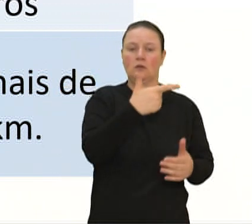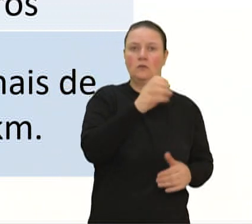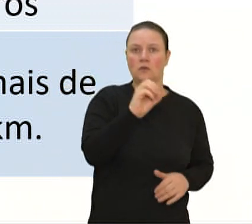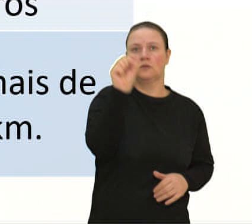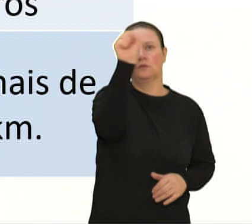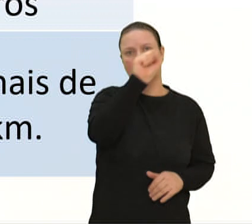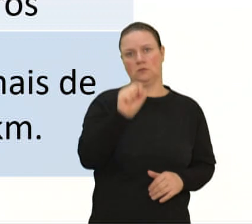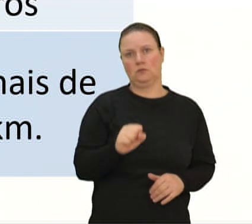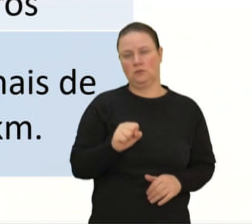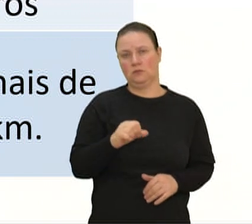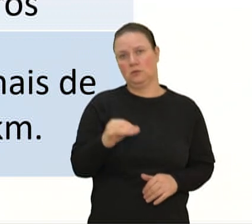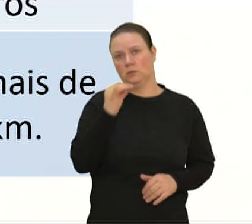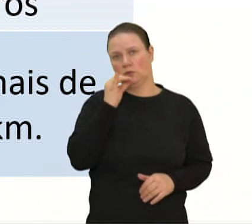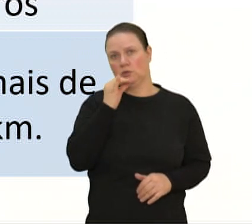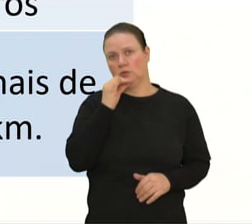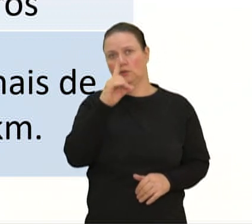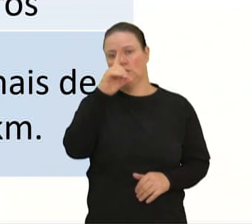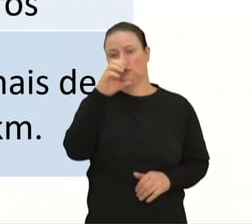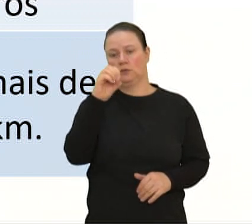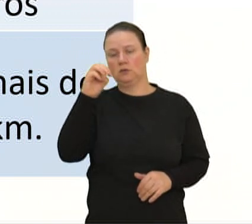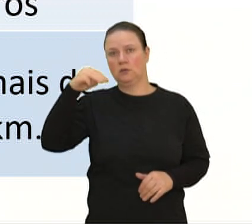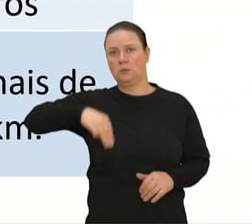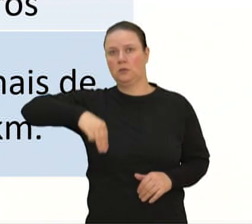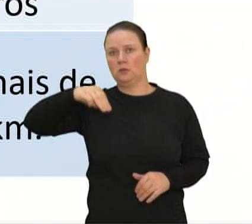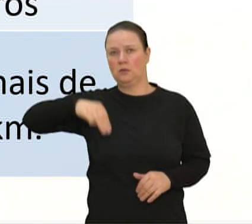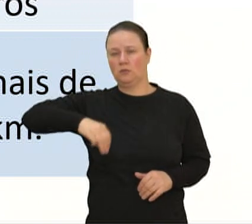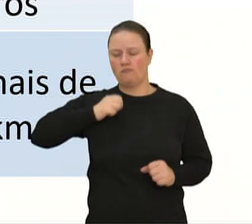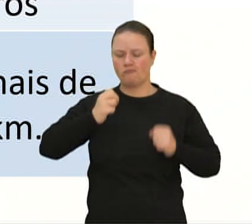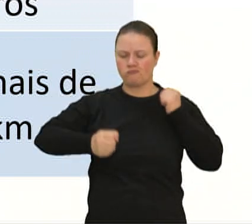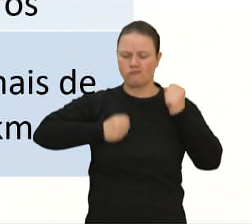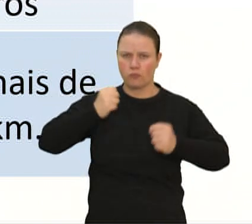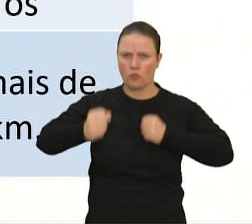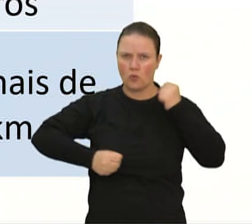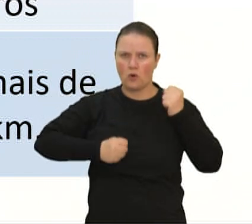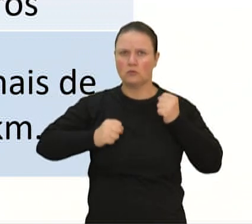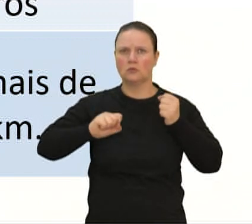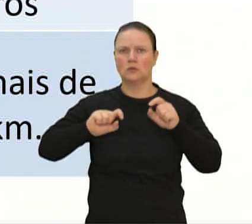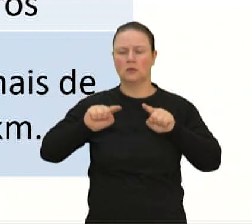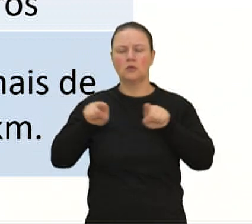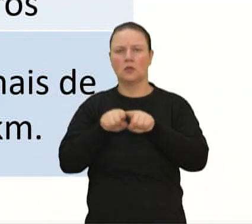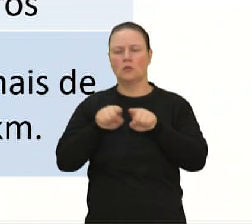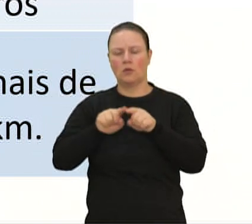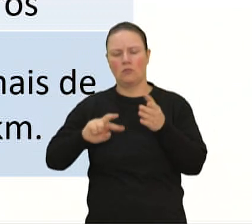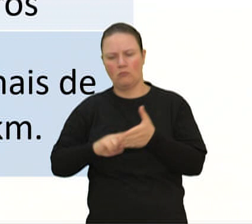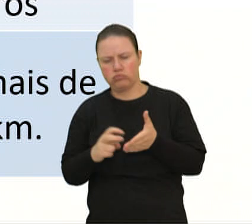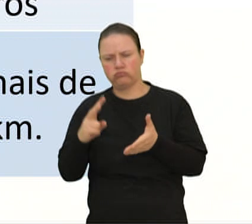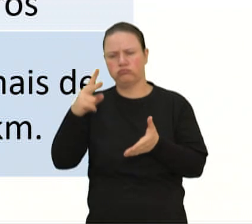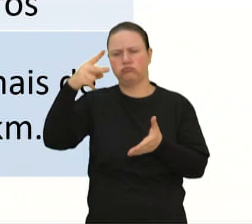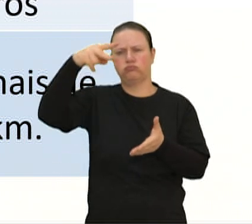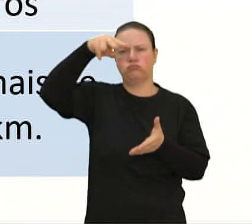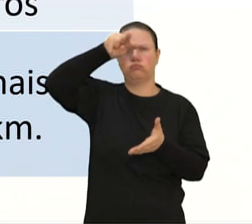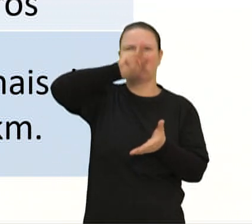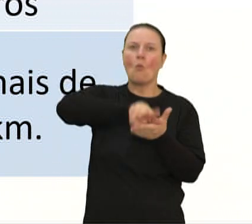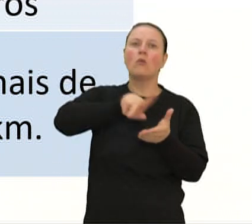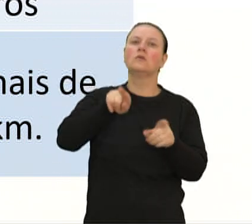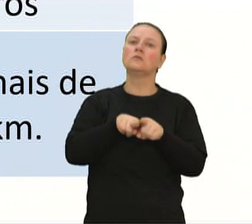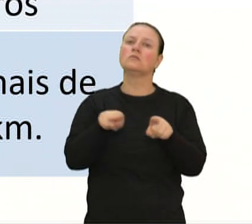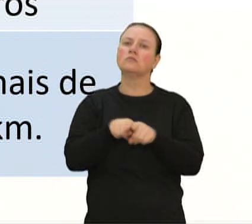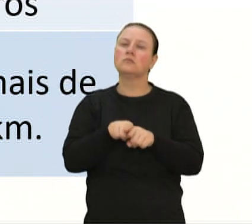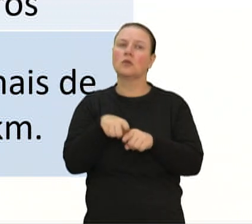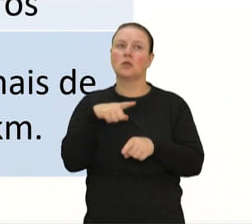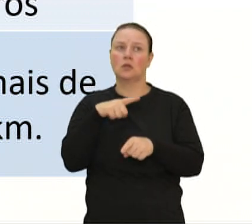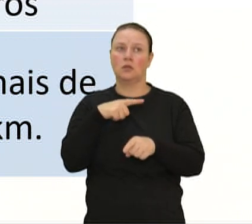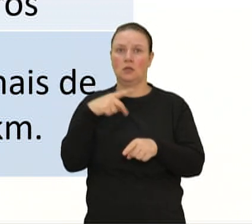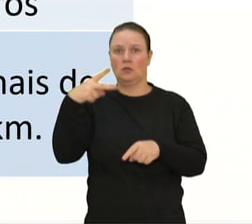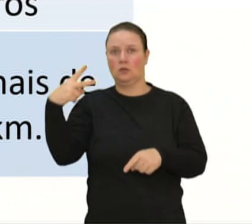exemplos, a prova dos 100 metros rasos no atletismo, saltos, lançamentos, etc. Anaeróbio lático, até cerca de